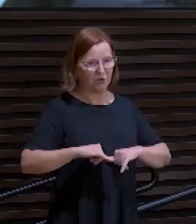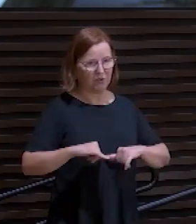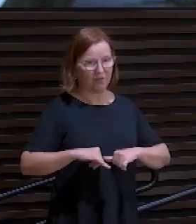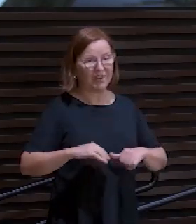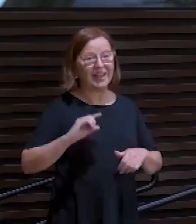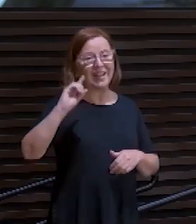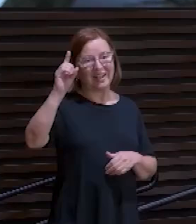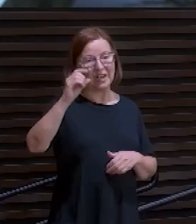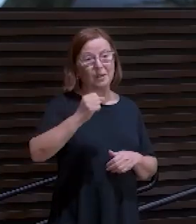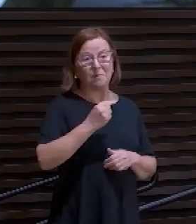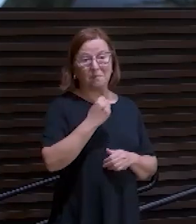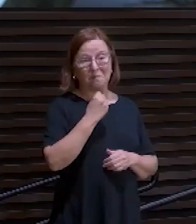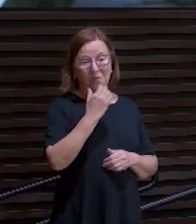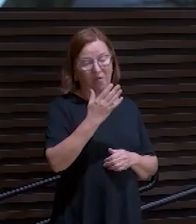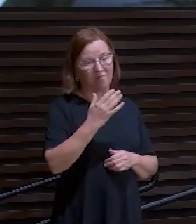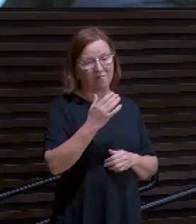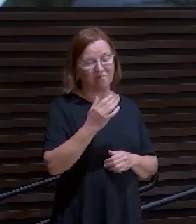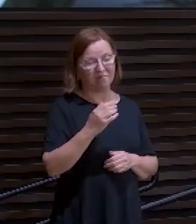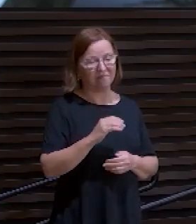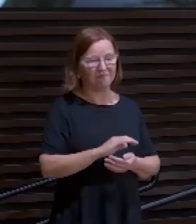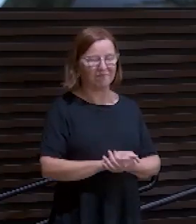bom e ponto final.